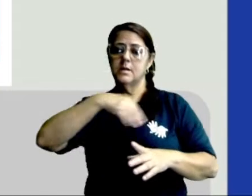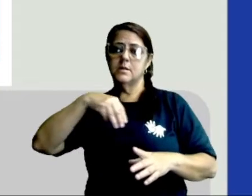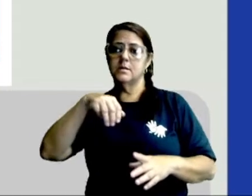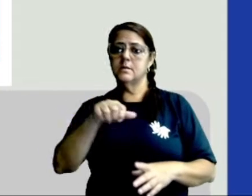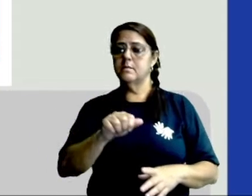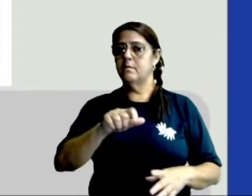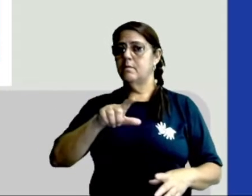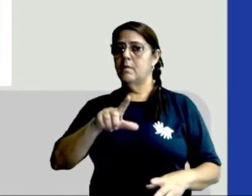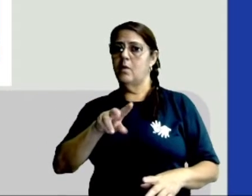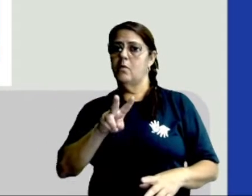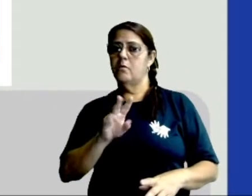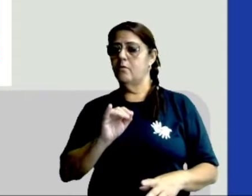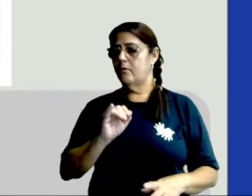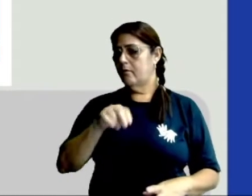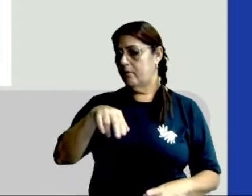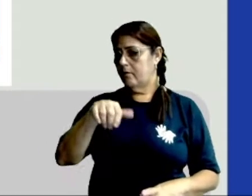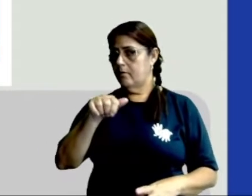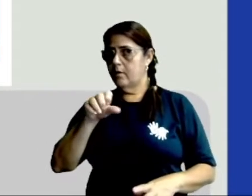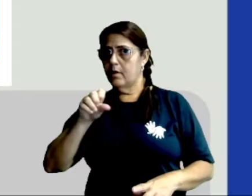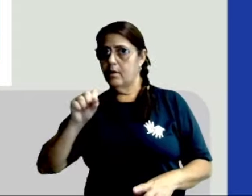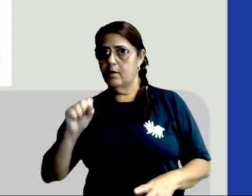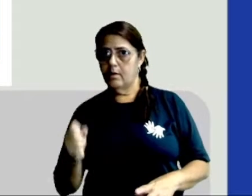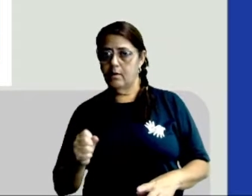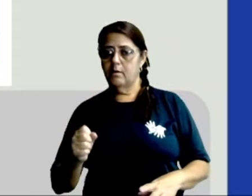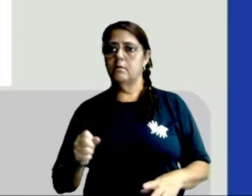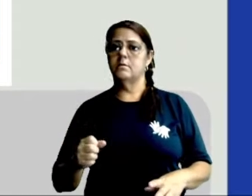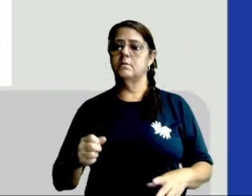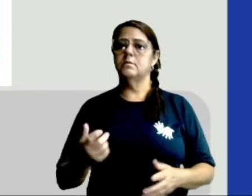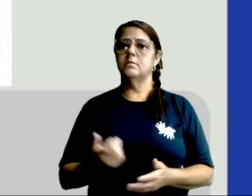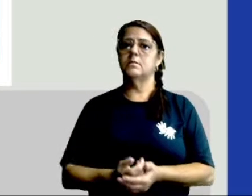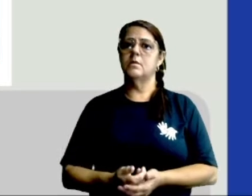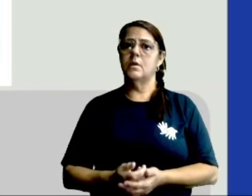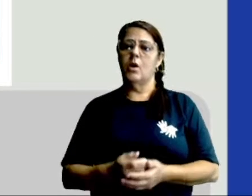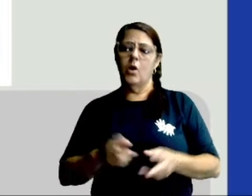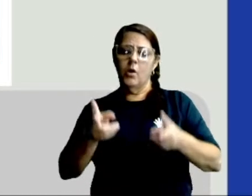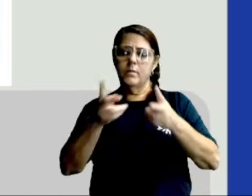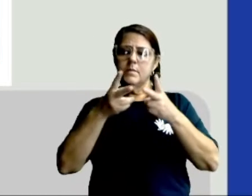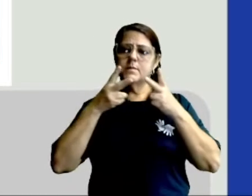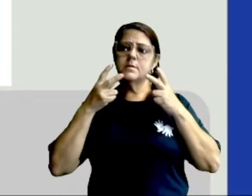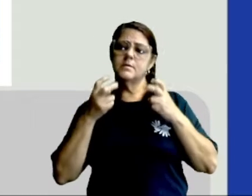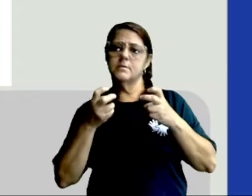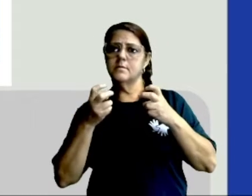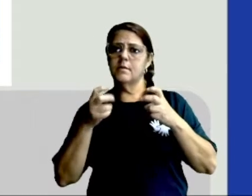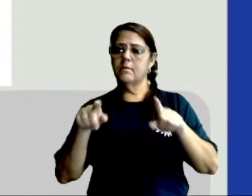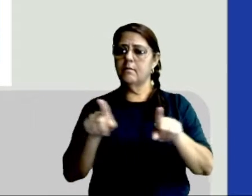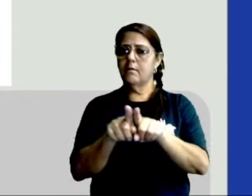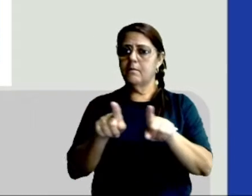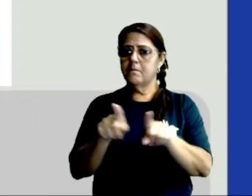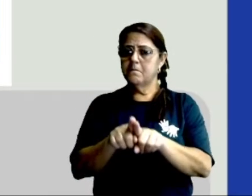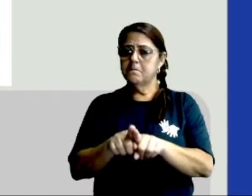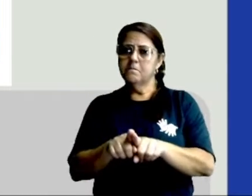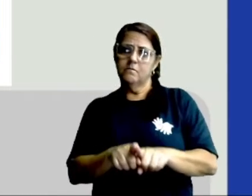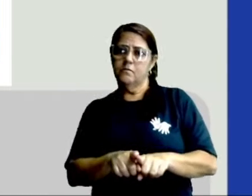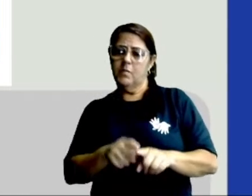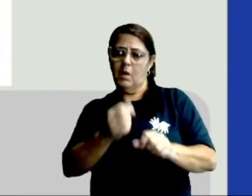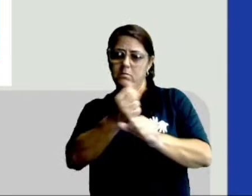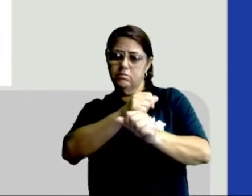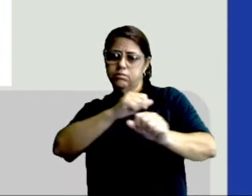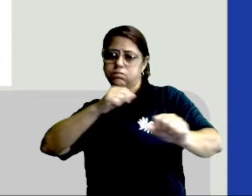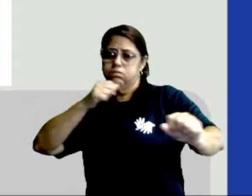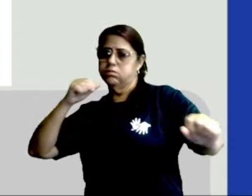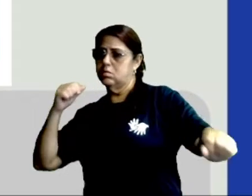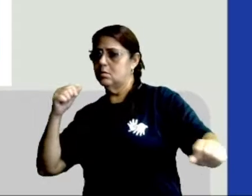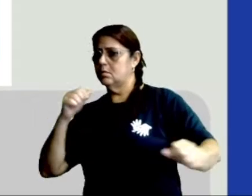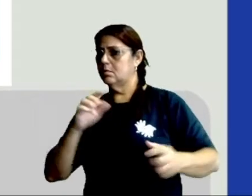Malvinas, também como conhecida. Então, observe a extensão, né,